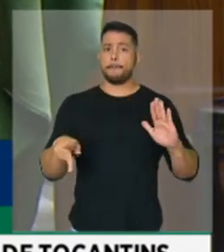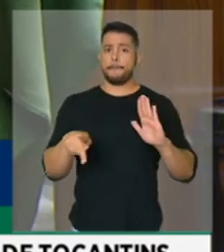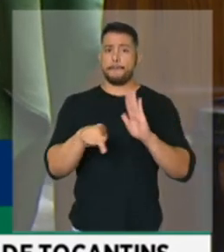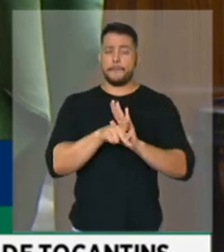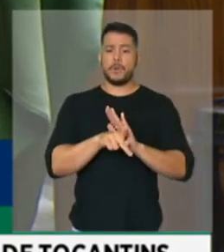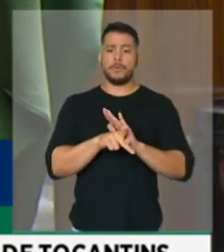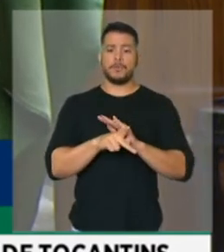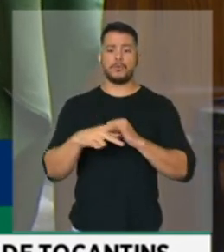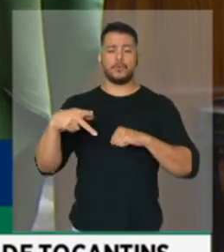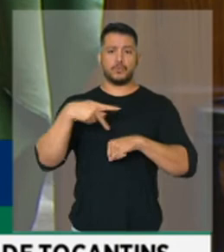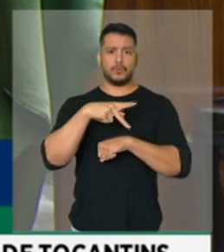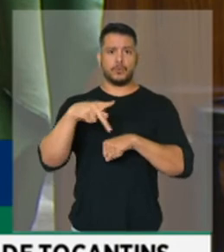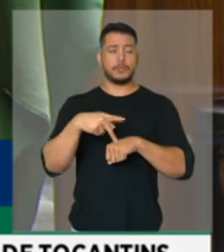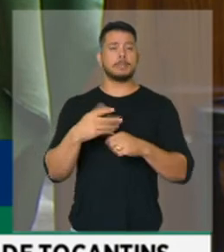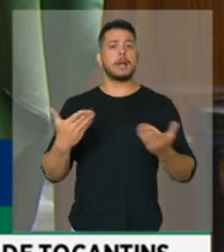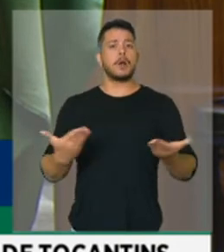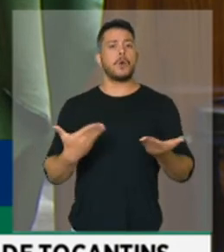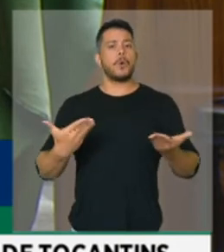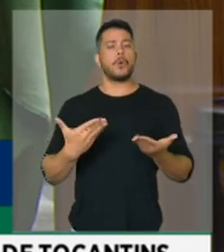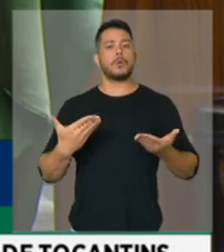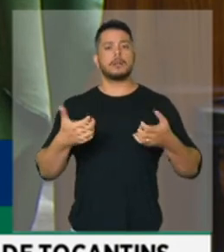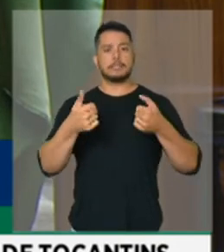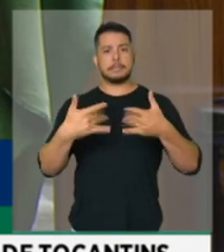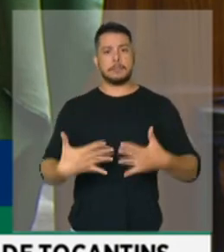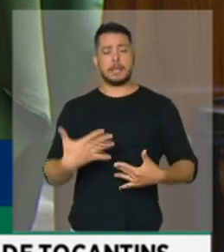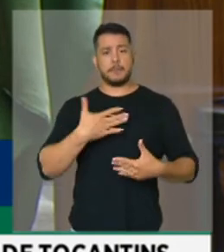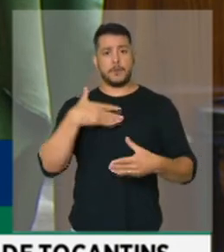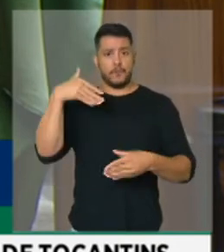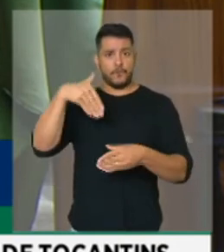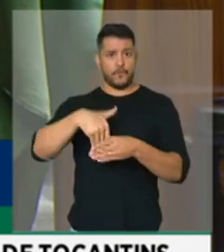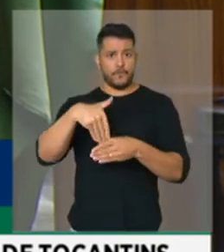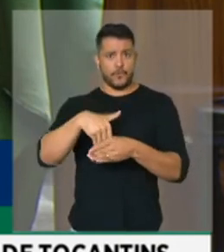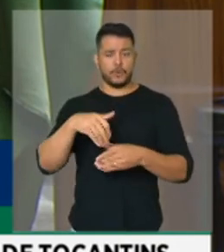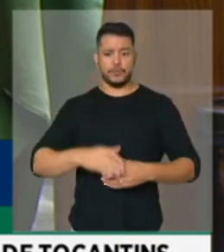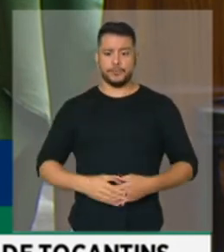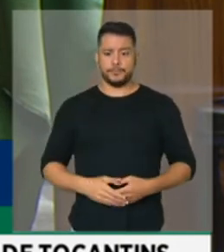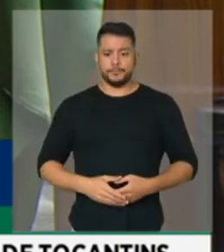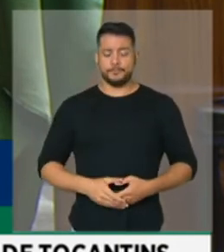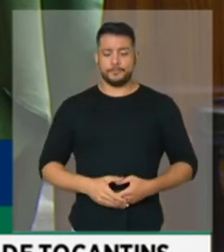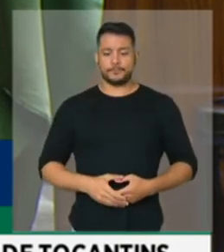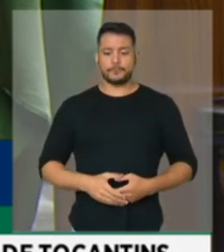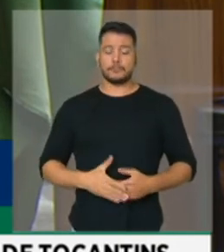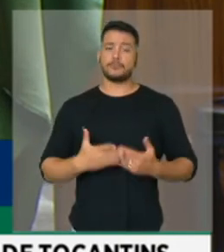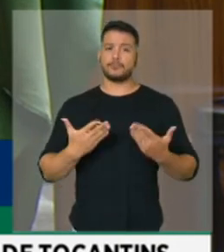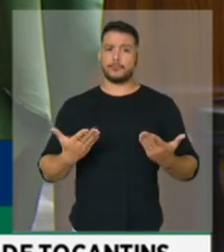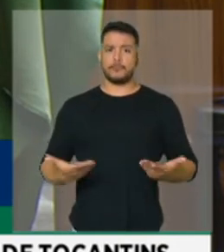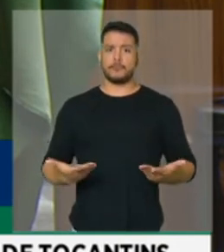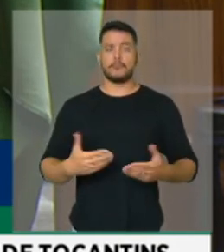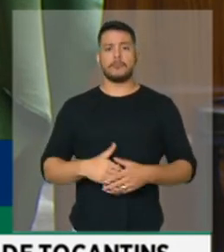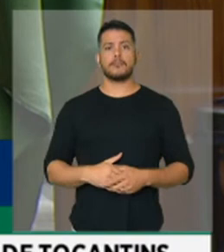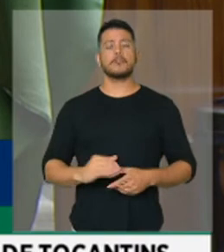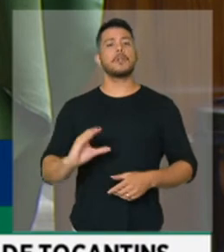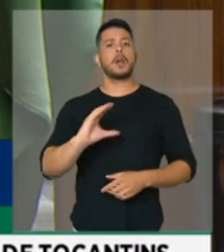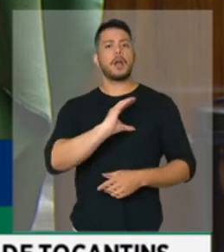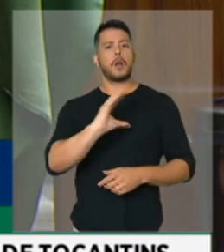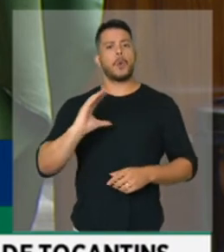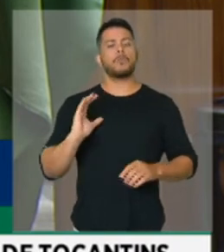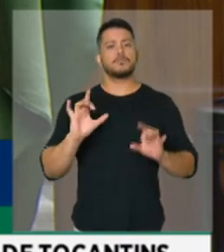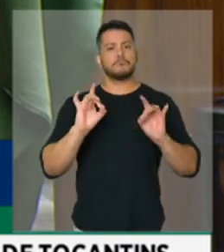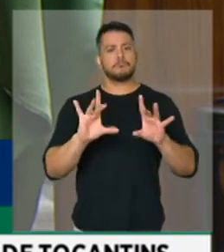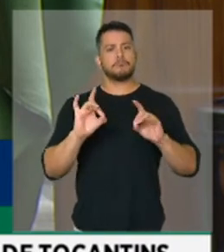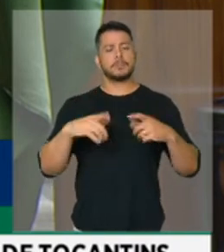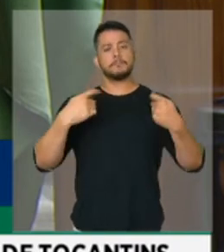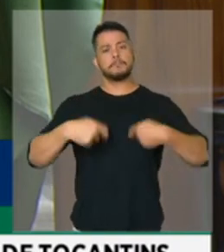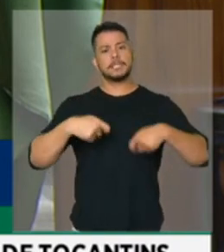relatório. Vou ao voto, senhor presidente. Competente a essa comissão especial proferir parecer sobre o mérito da